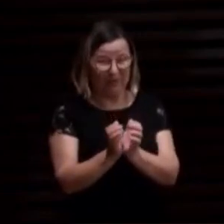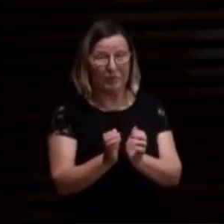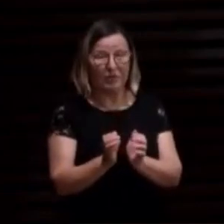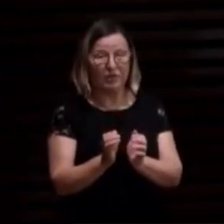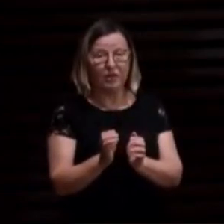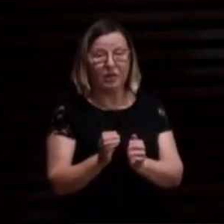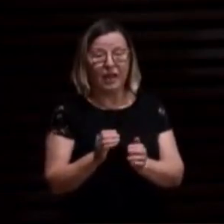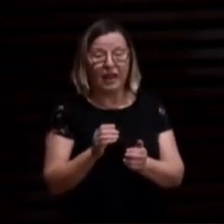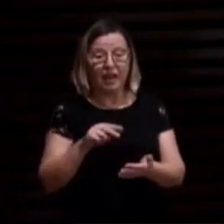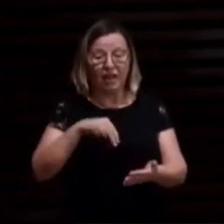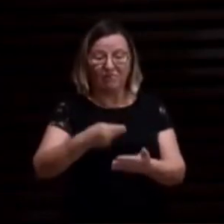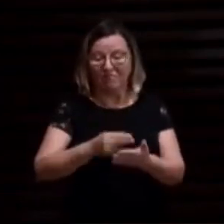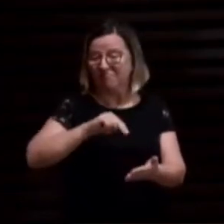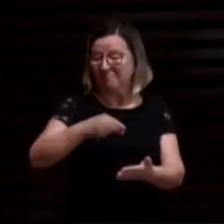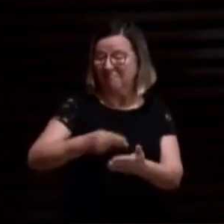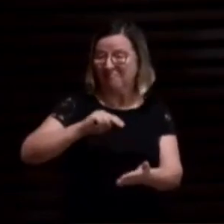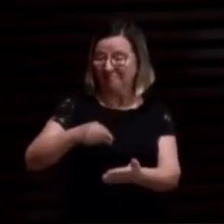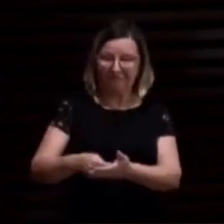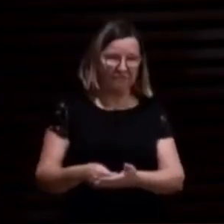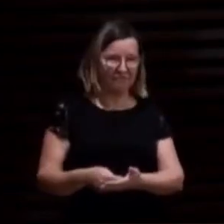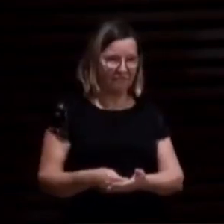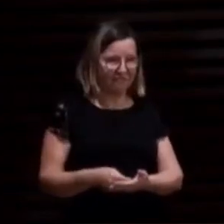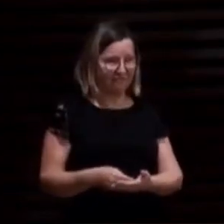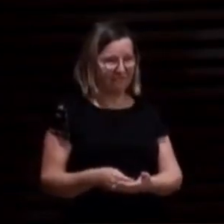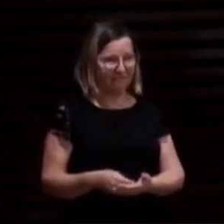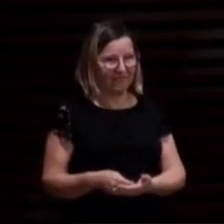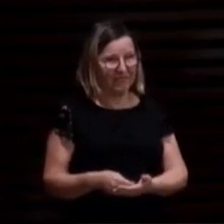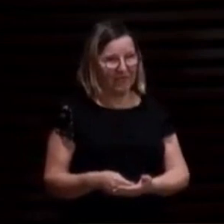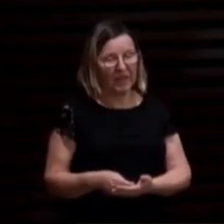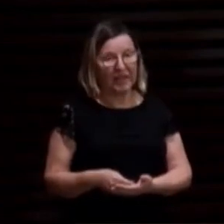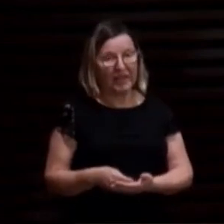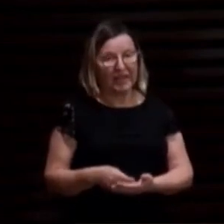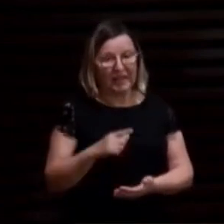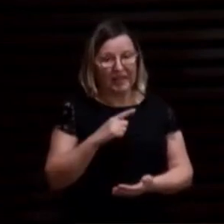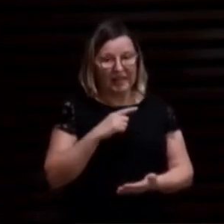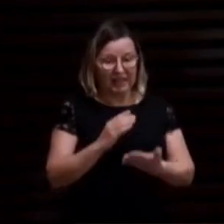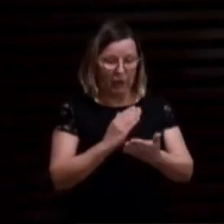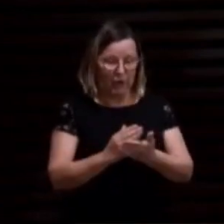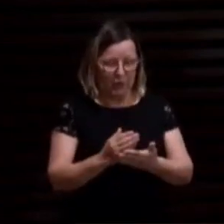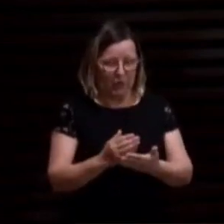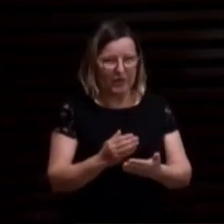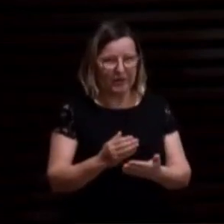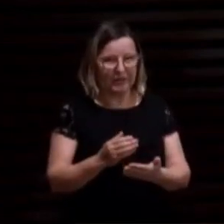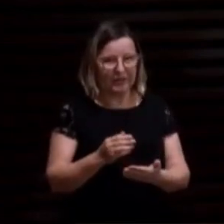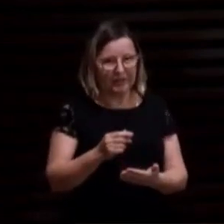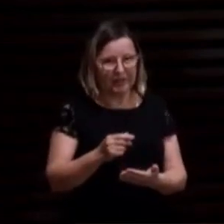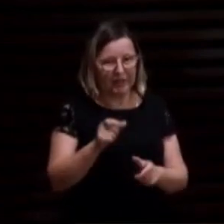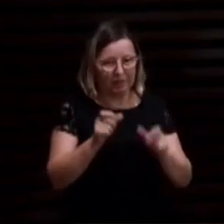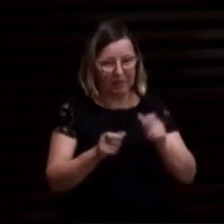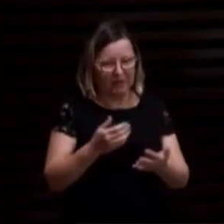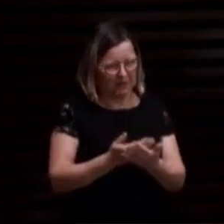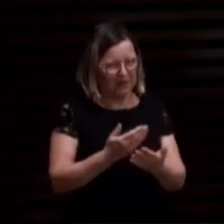que caíram de costas. Eles não sei por que eles chegam a esta expressão. Mas eles usam